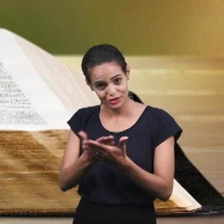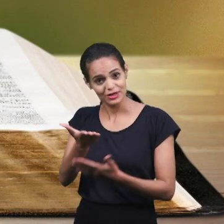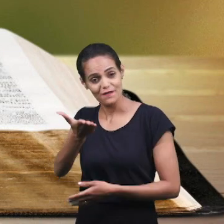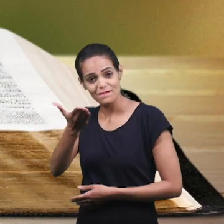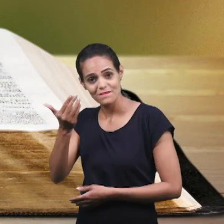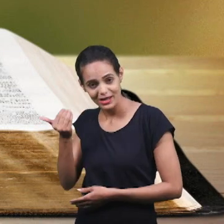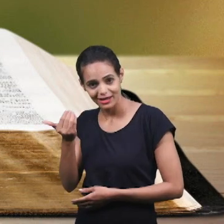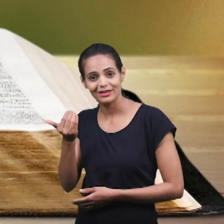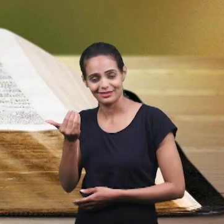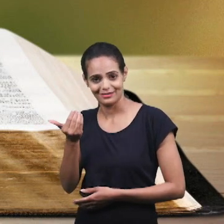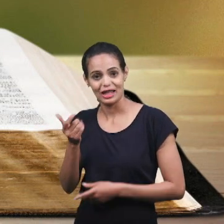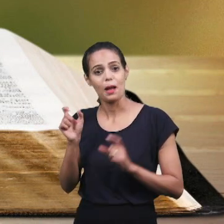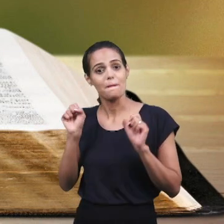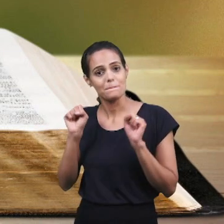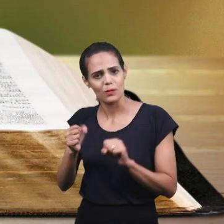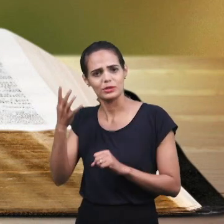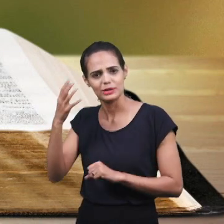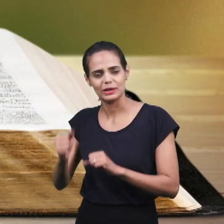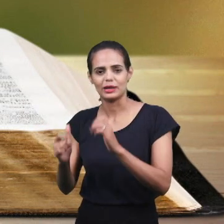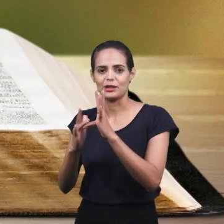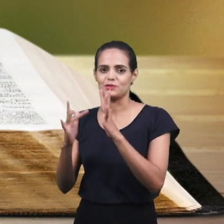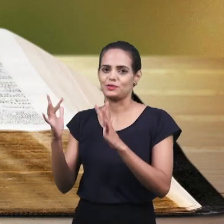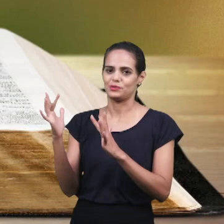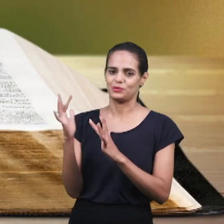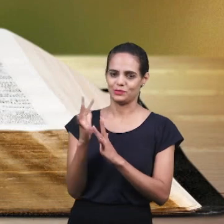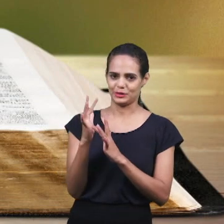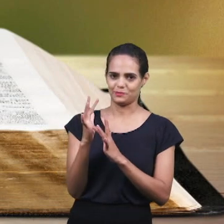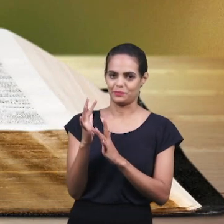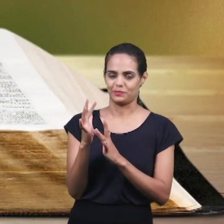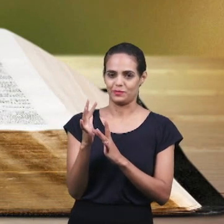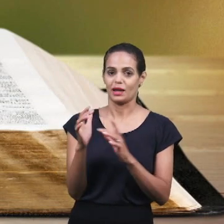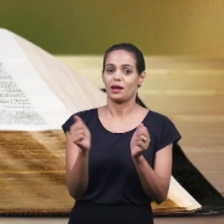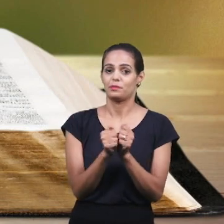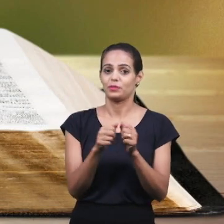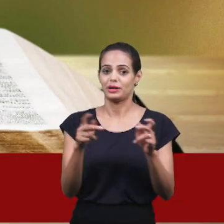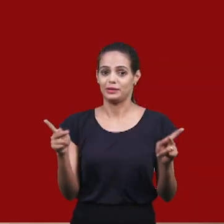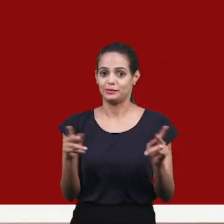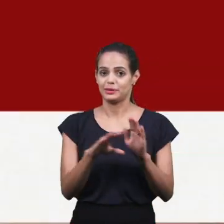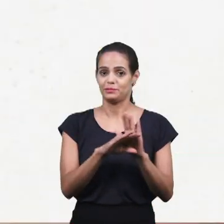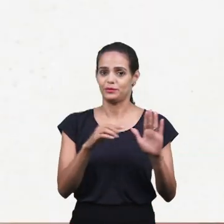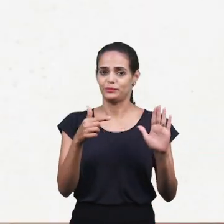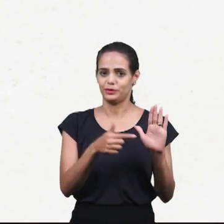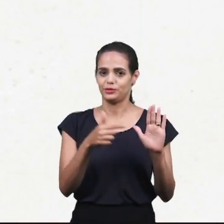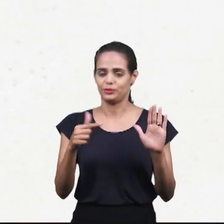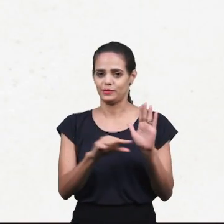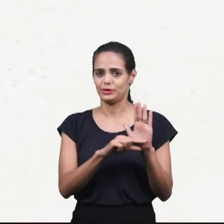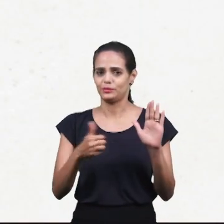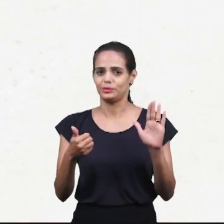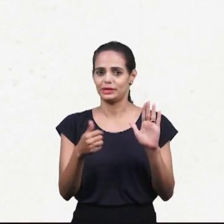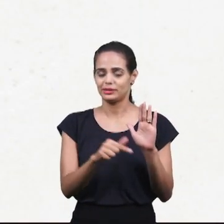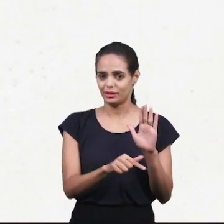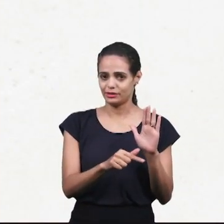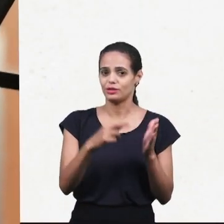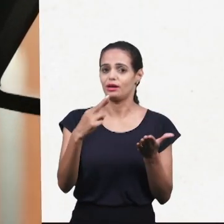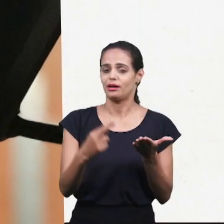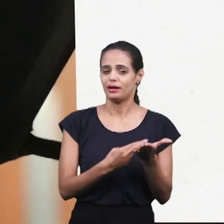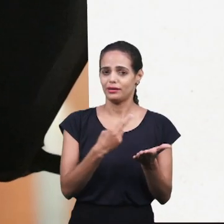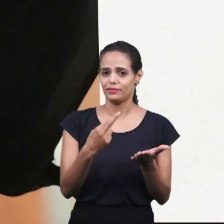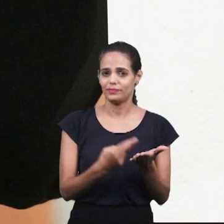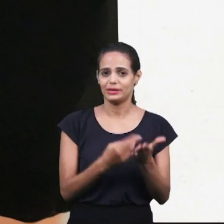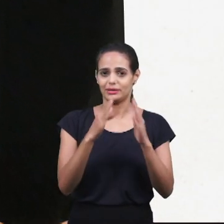quiser, tome de graça da água da vida. Apocalipse 22, 17. A revista Maranata,